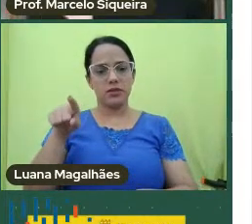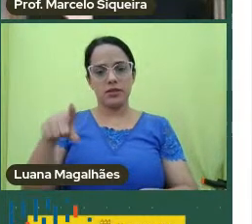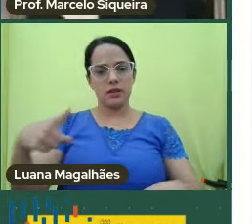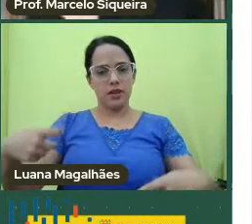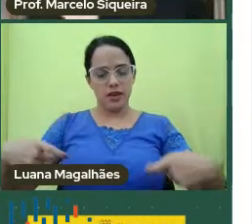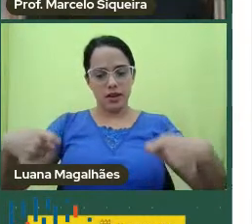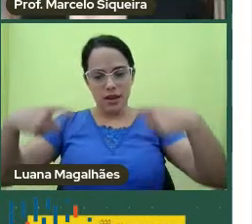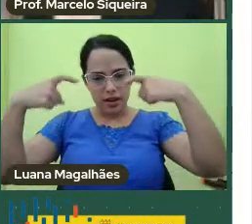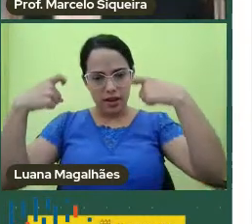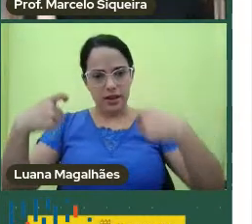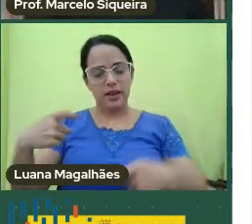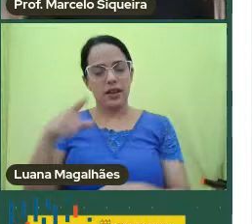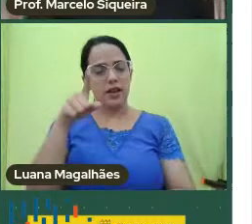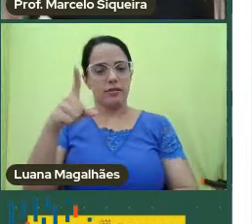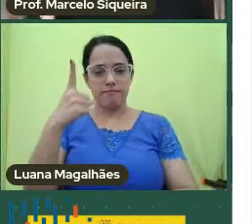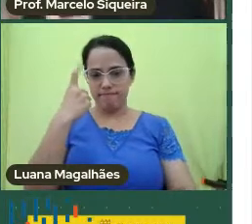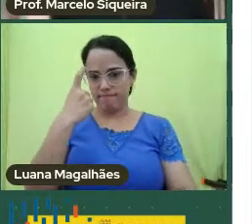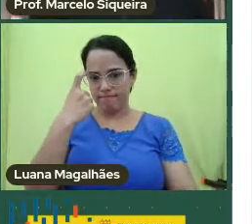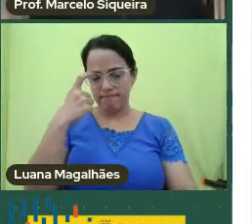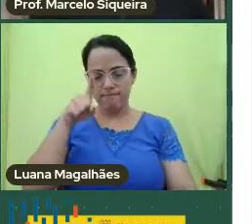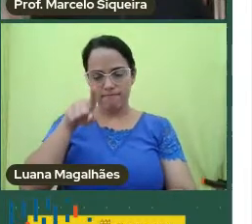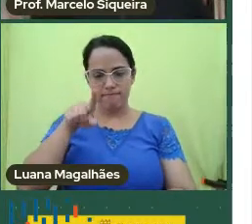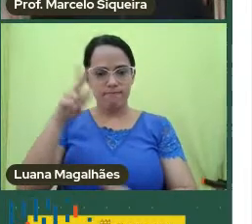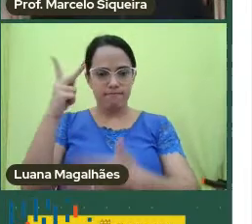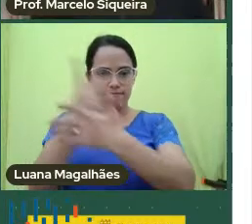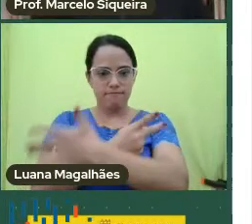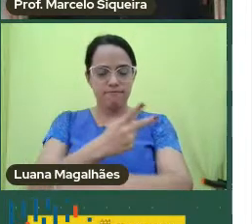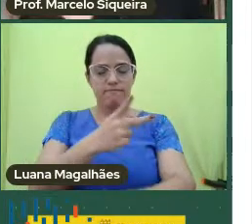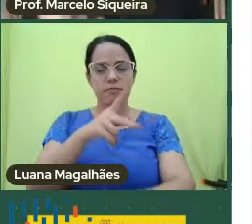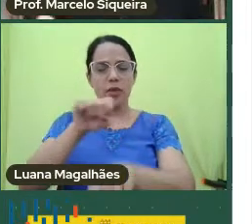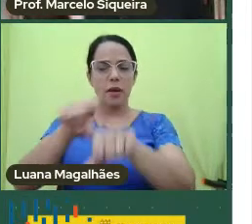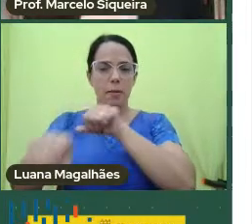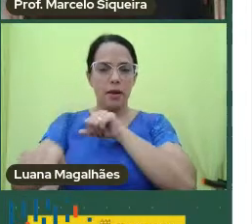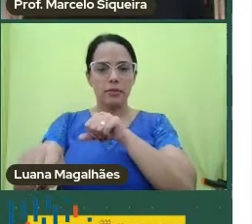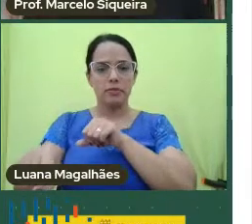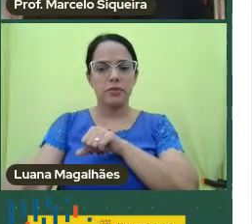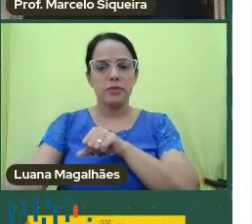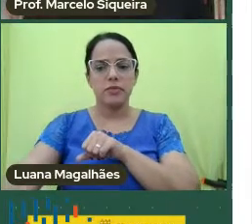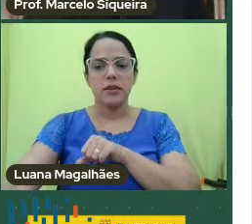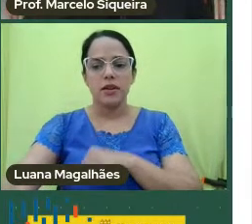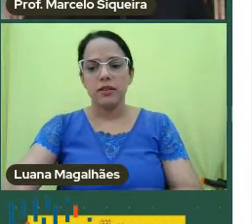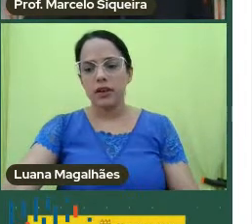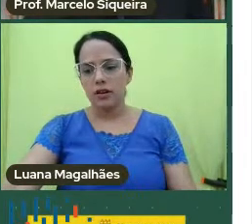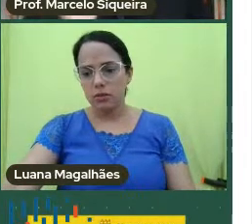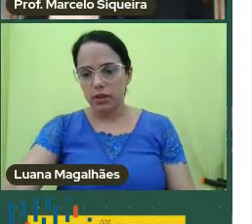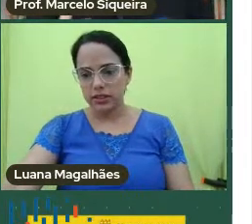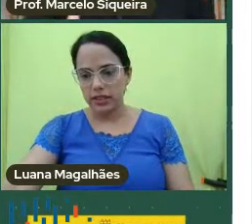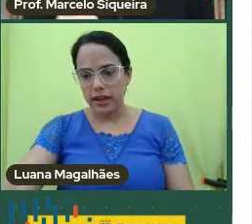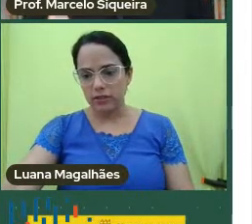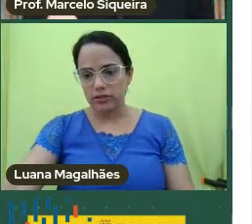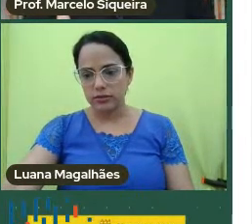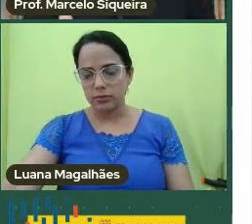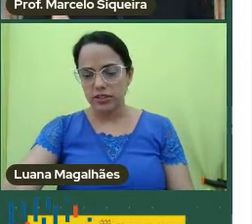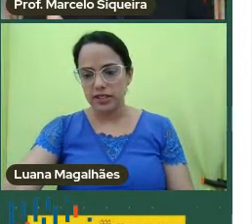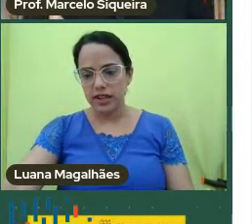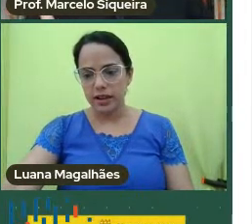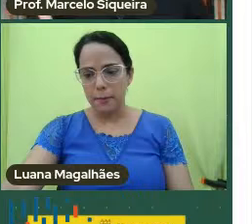Civil Espanhola que foi morto pelas tropas oficiais no momento que recebeu o tiro, E aí as pessoas falam,